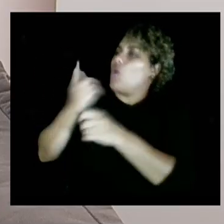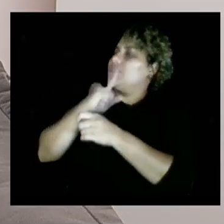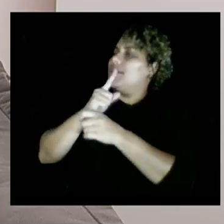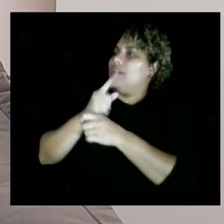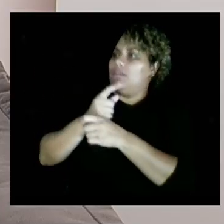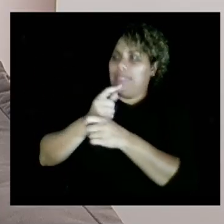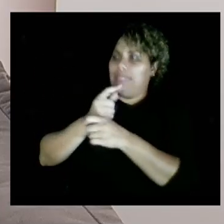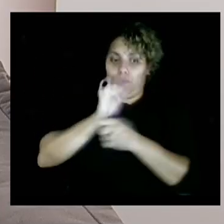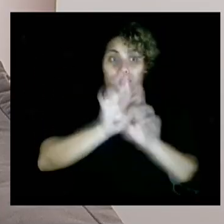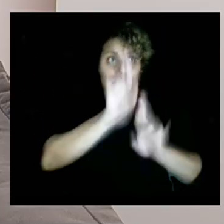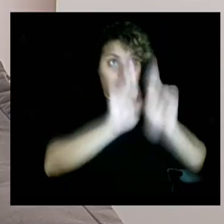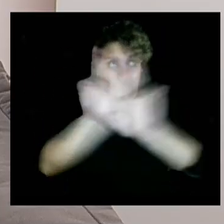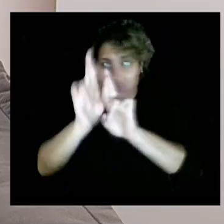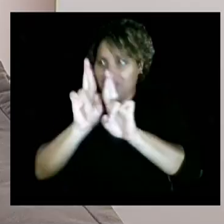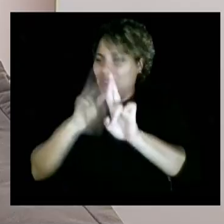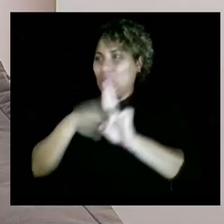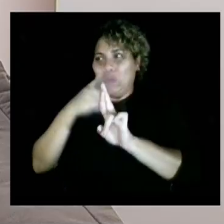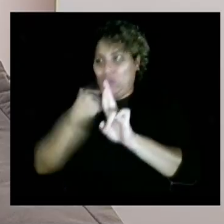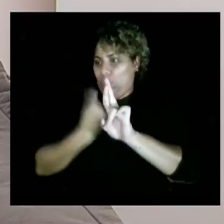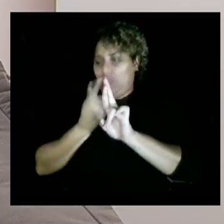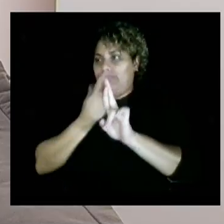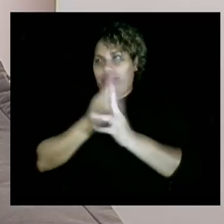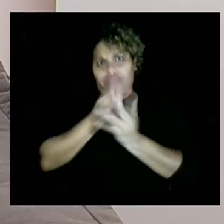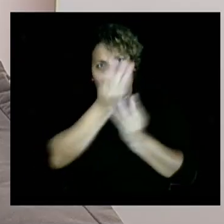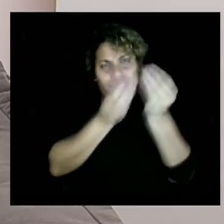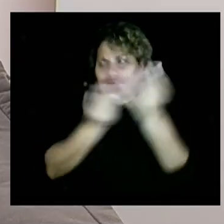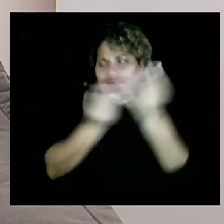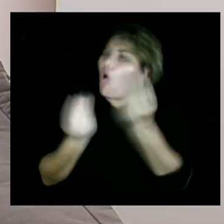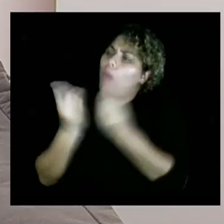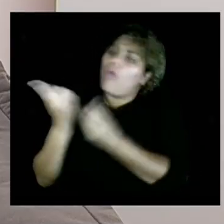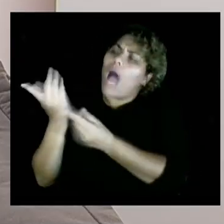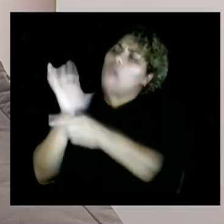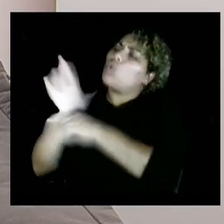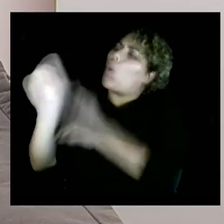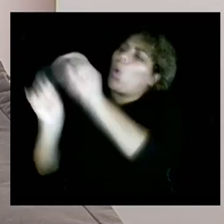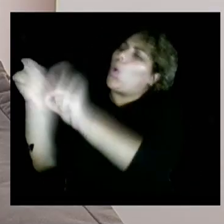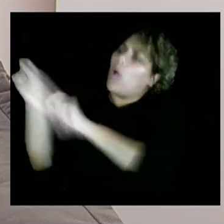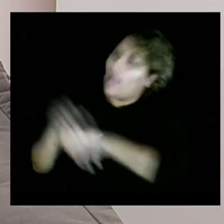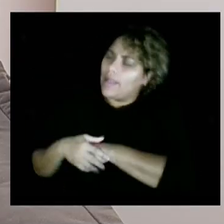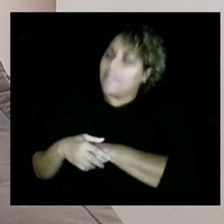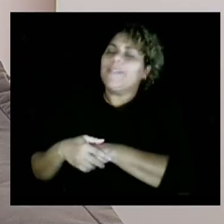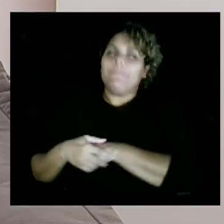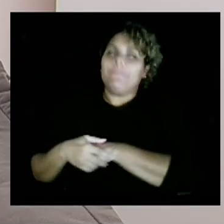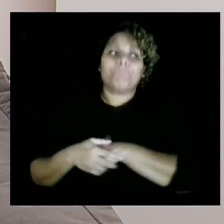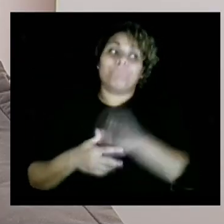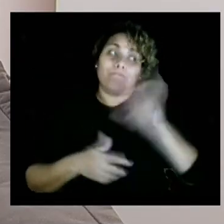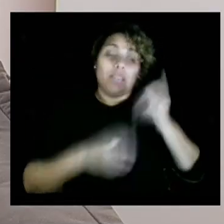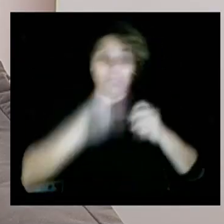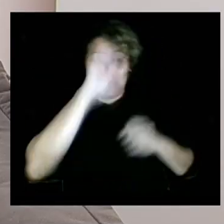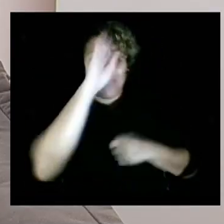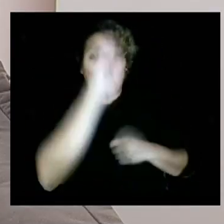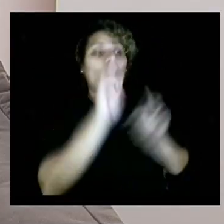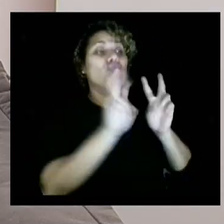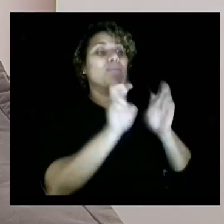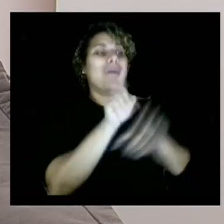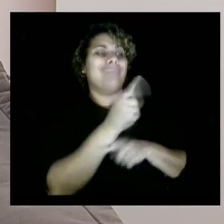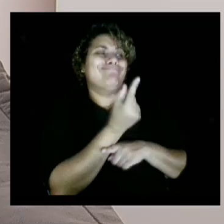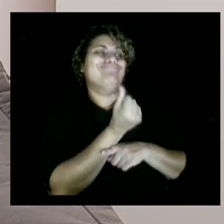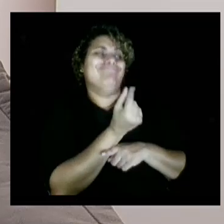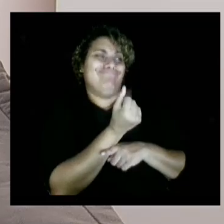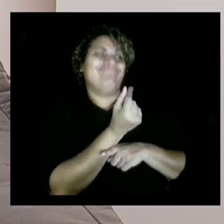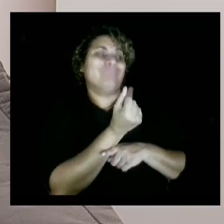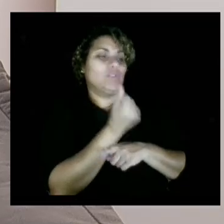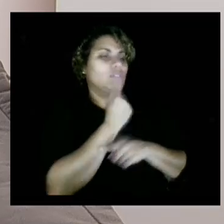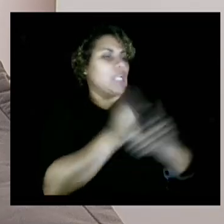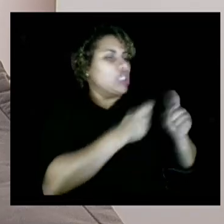Na verdade, a questão principal eu vejo que é a questão financeira, da gente administrar, da gente separar